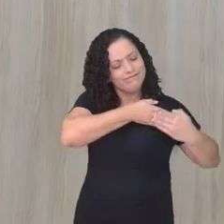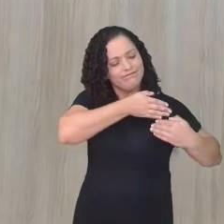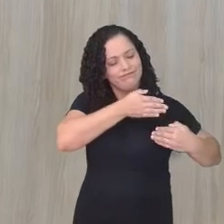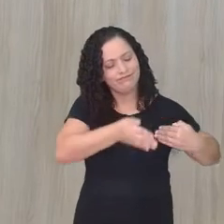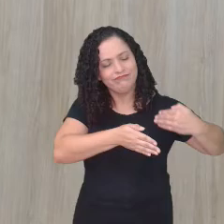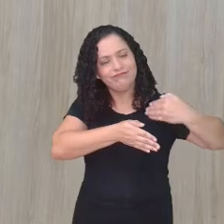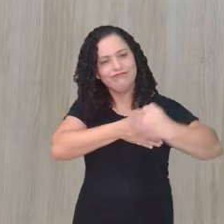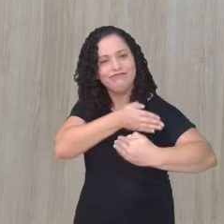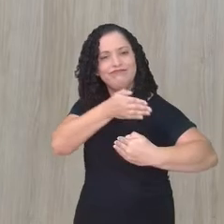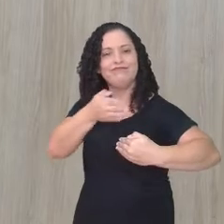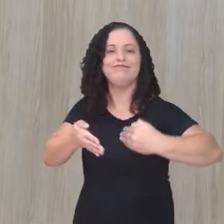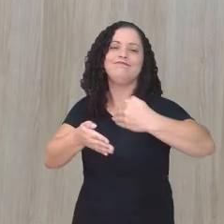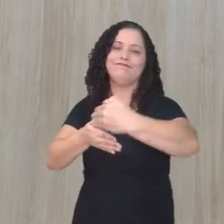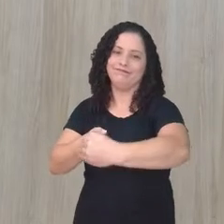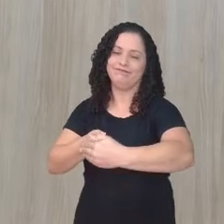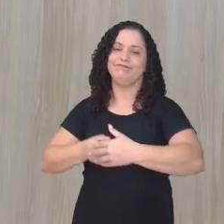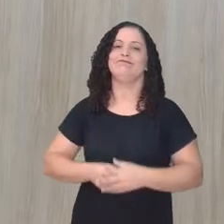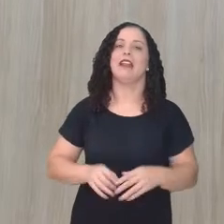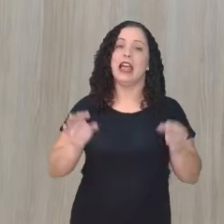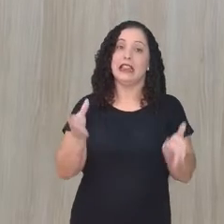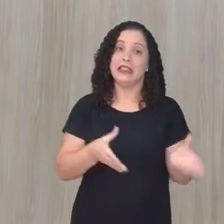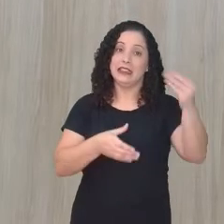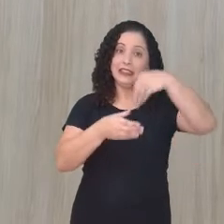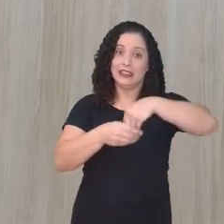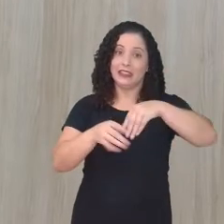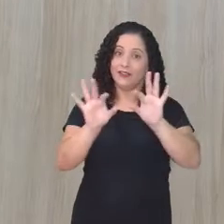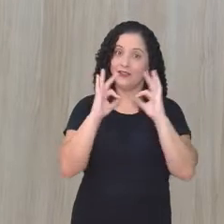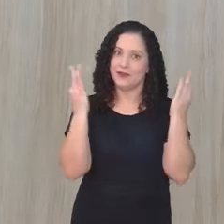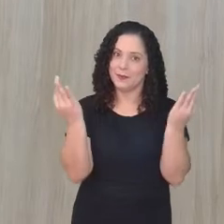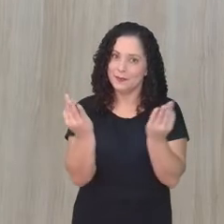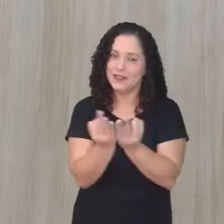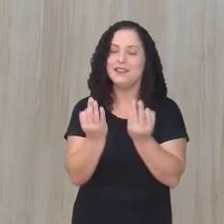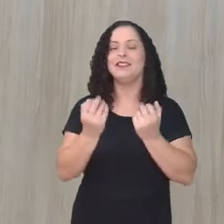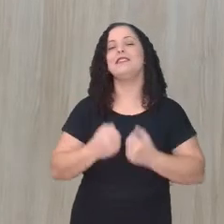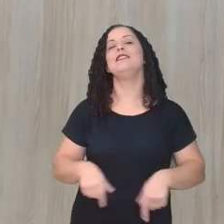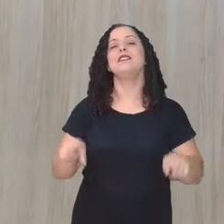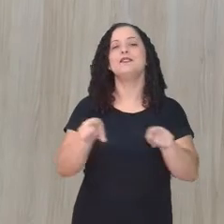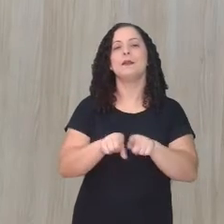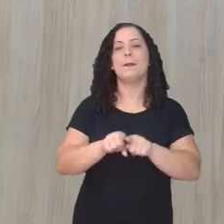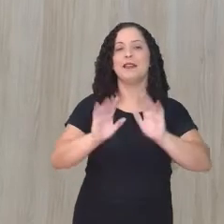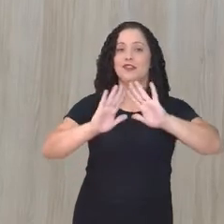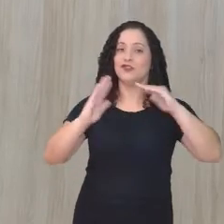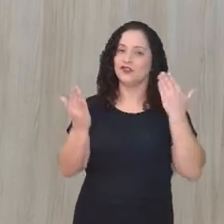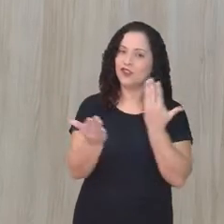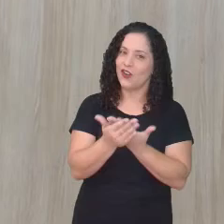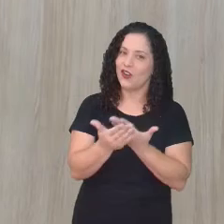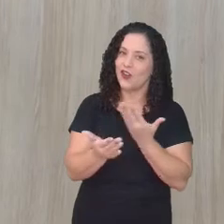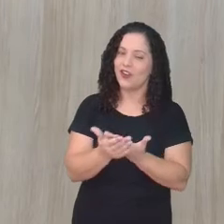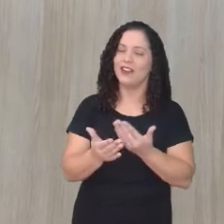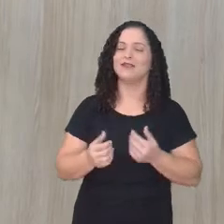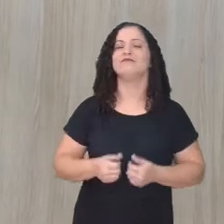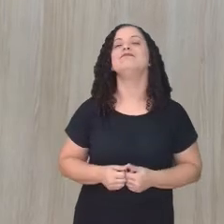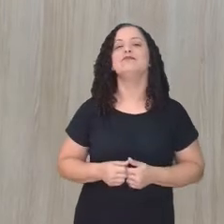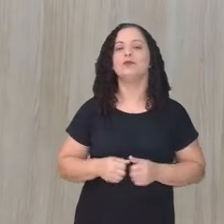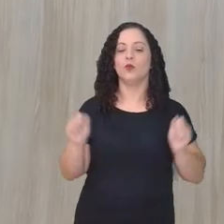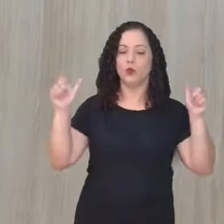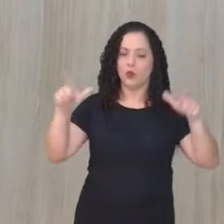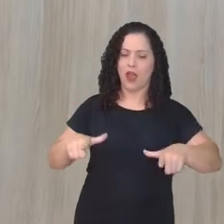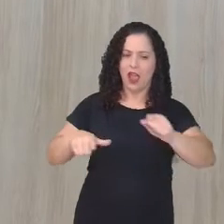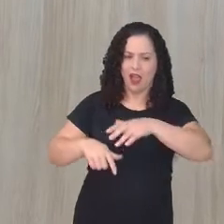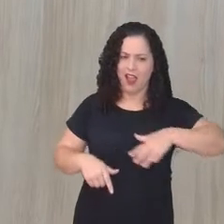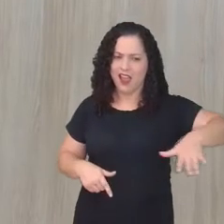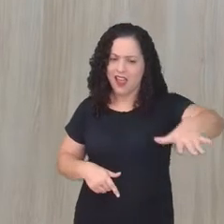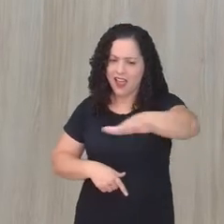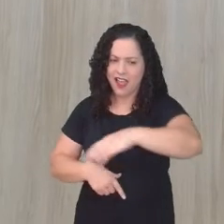mundo é construído na família, não é? Dá continuidade na escola, não é? Através do ambiente,